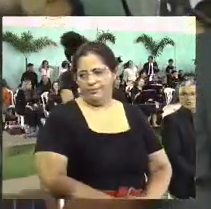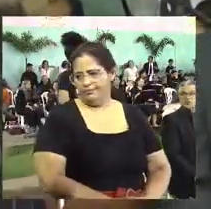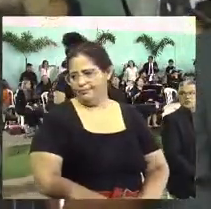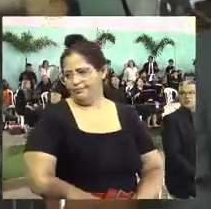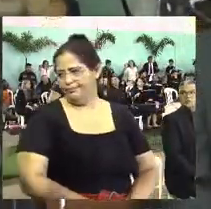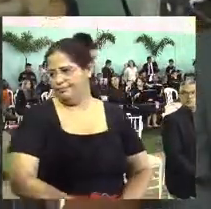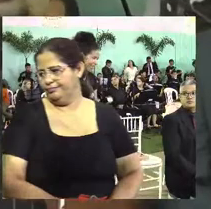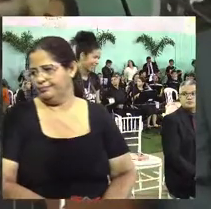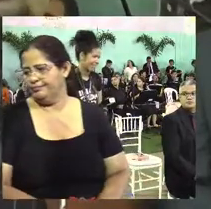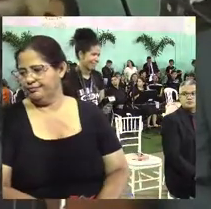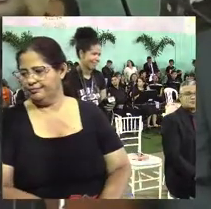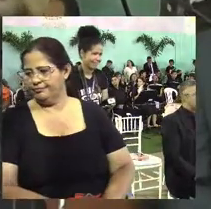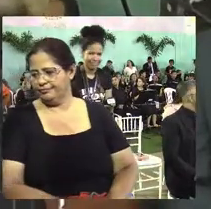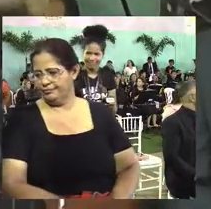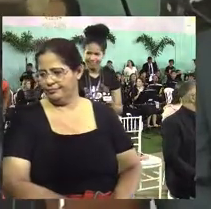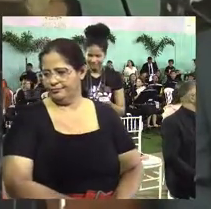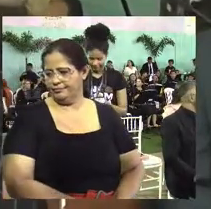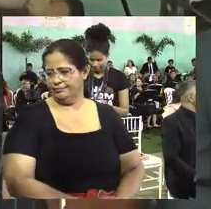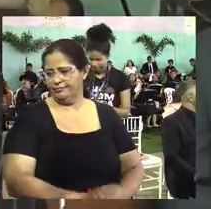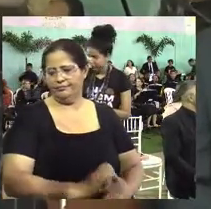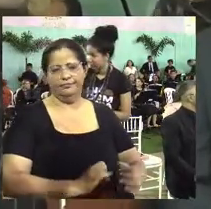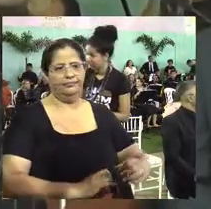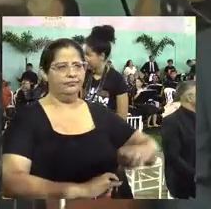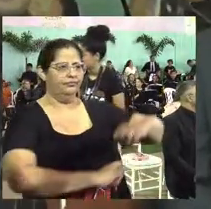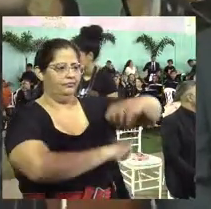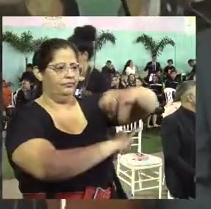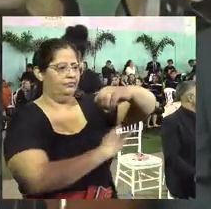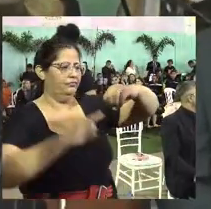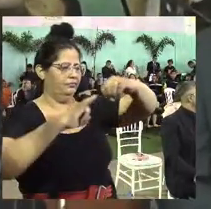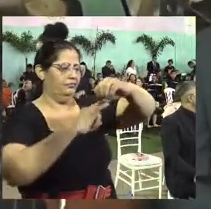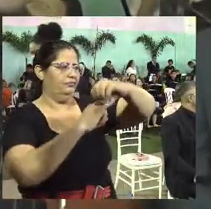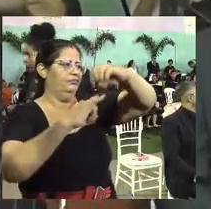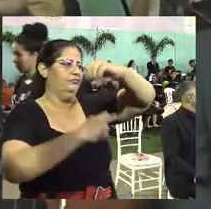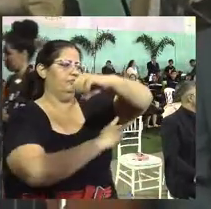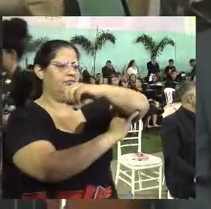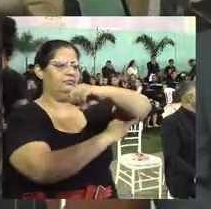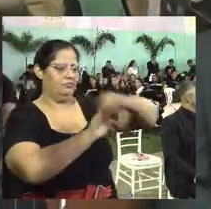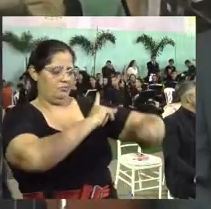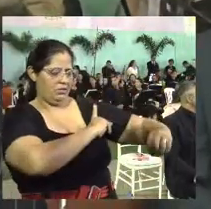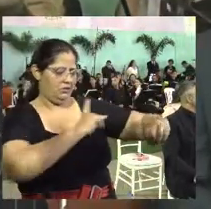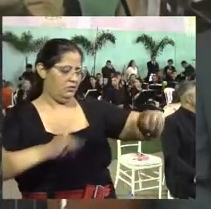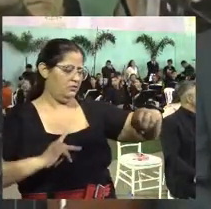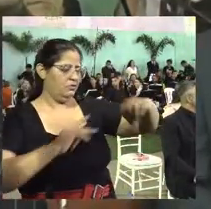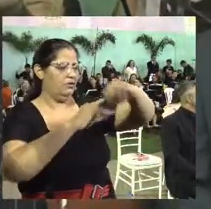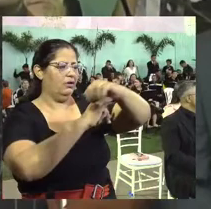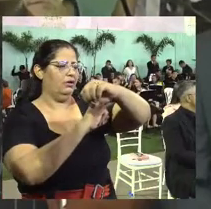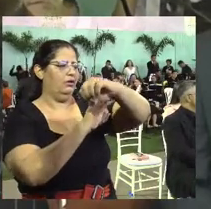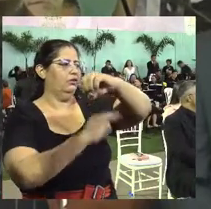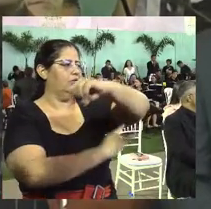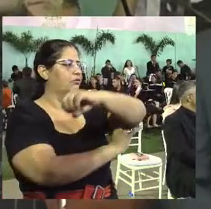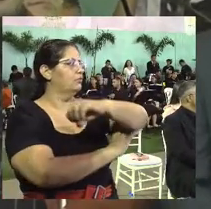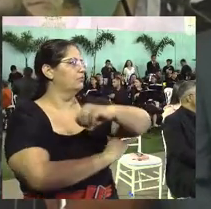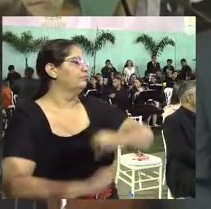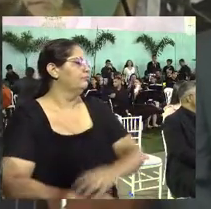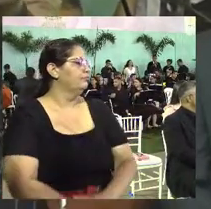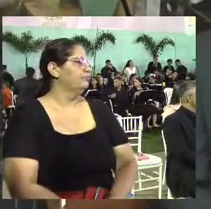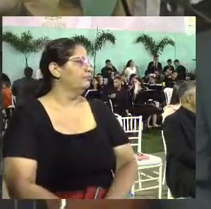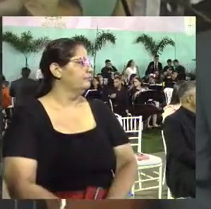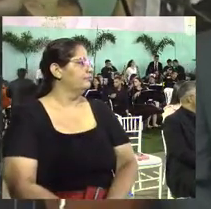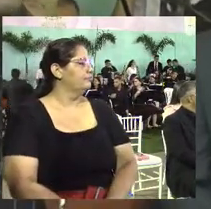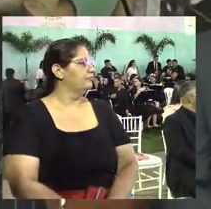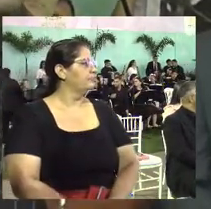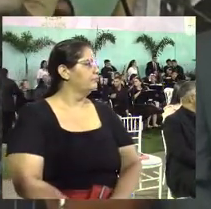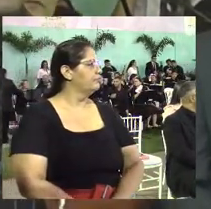sempre elegante como sempre que Deus lhe abençoe pastor muito obrigado por sua presença